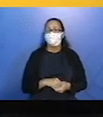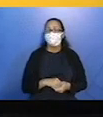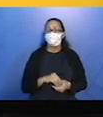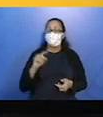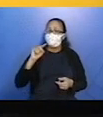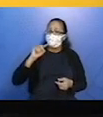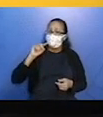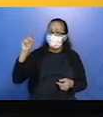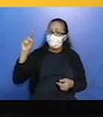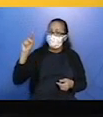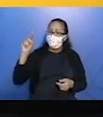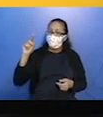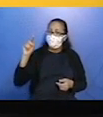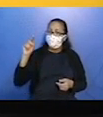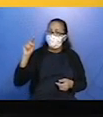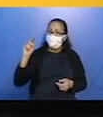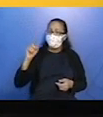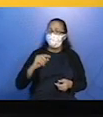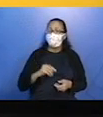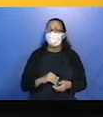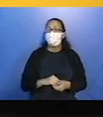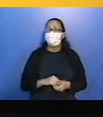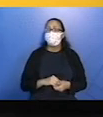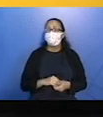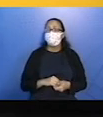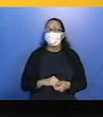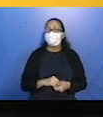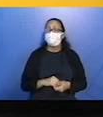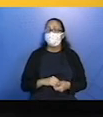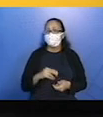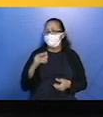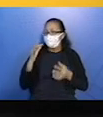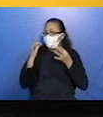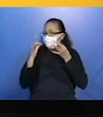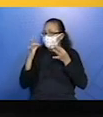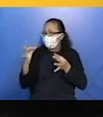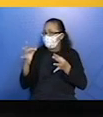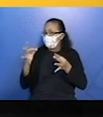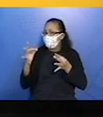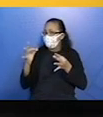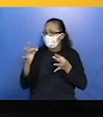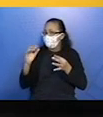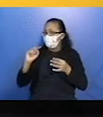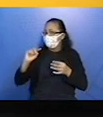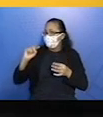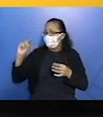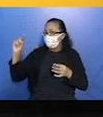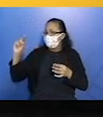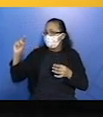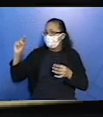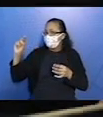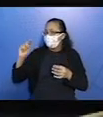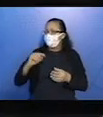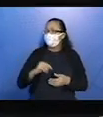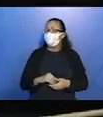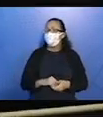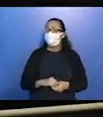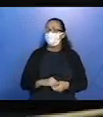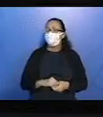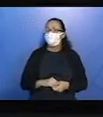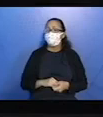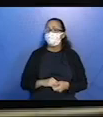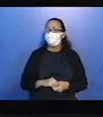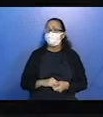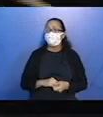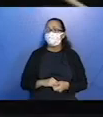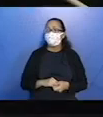última letra aqui, ó, na última vogal. Eu gostaria que vocês prestassem bastante atenção na acentuação. Agora nós